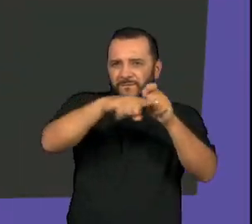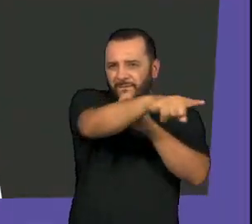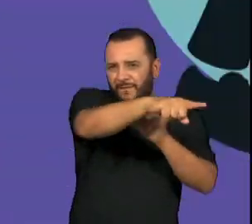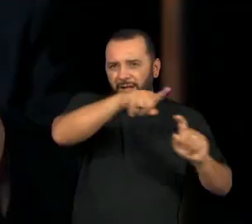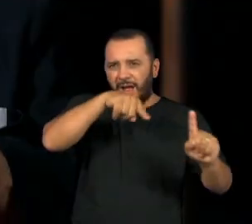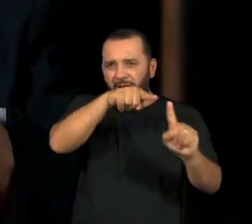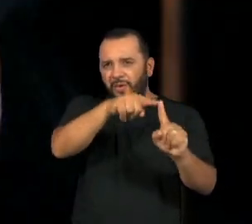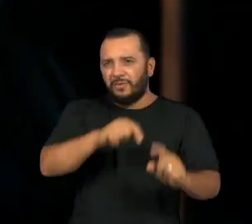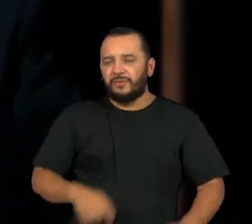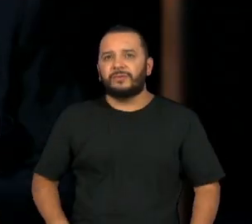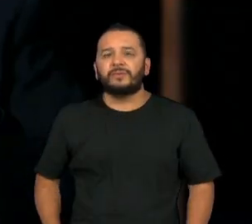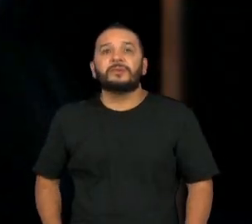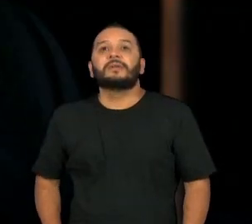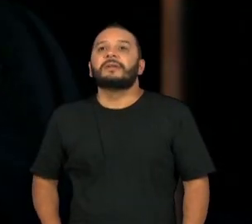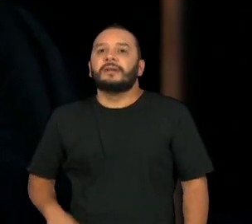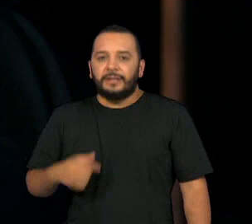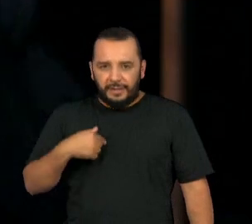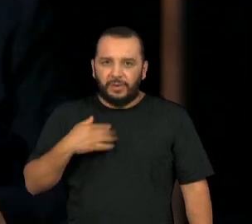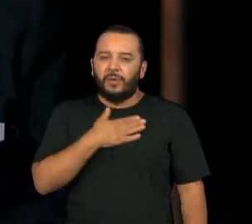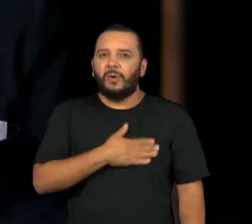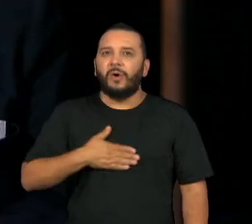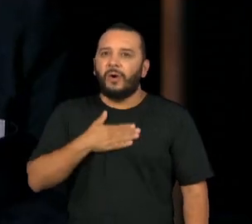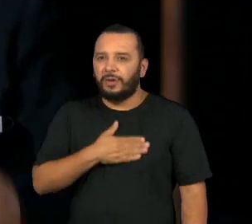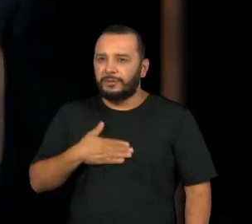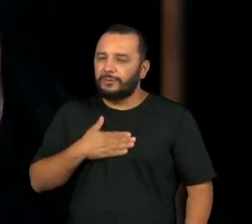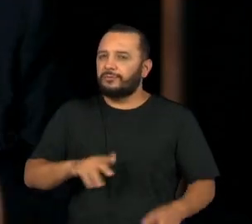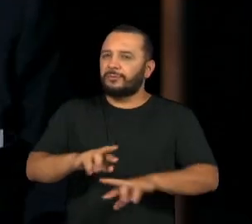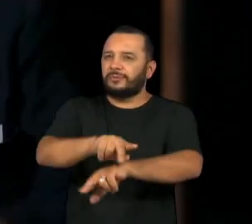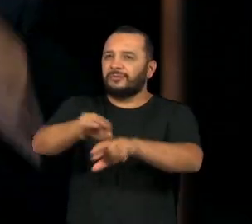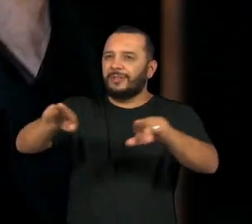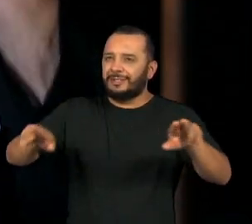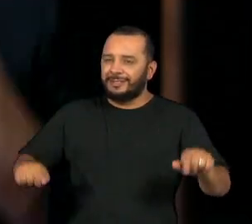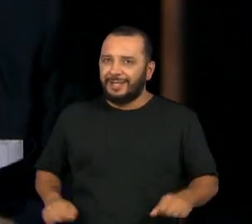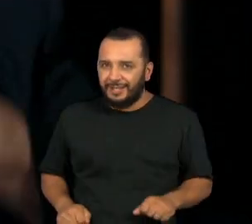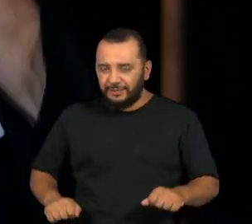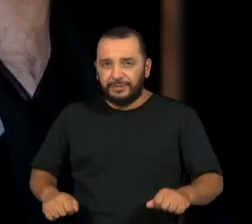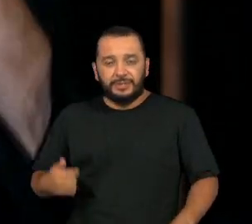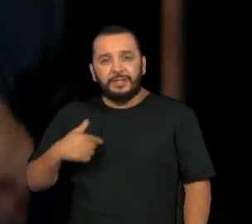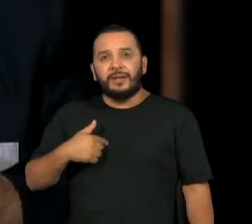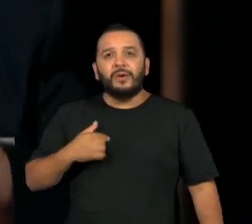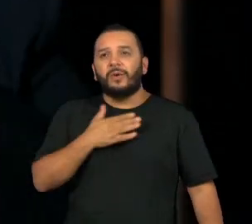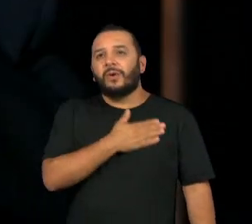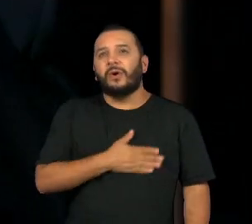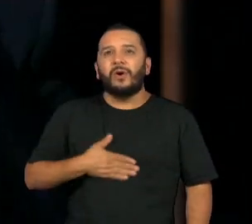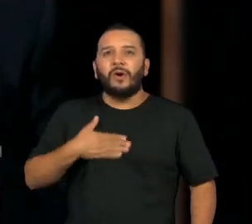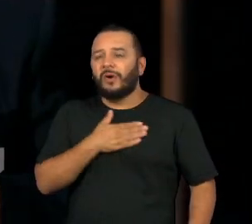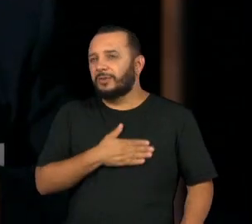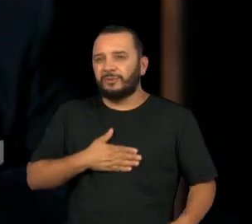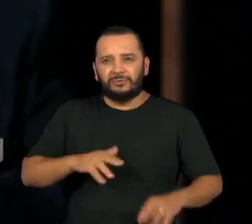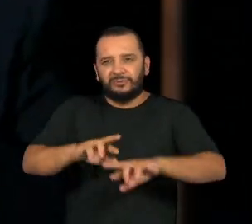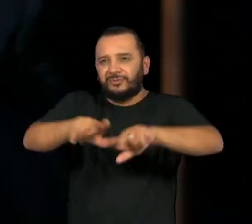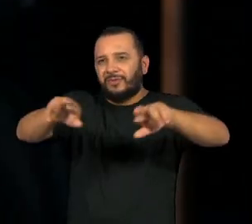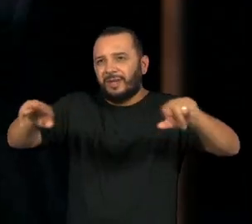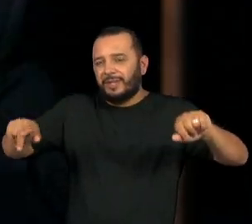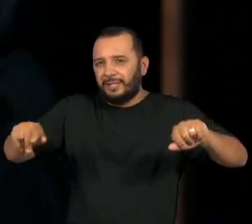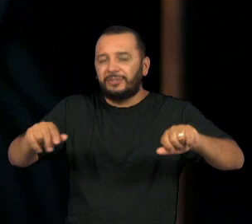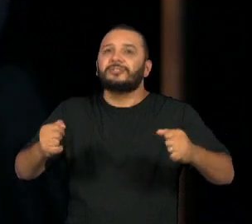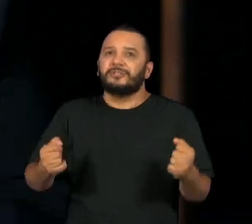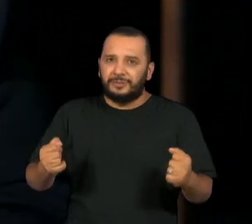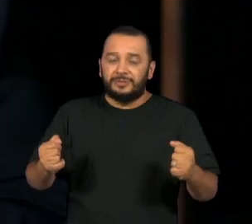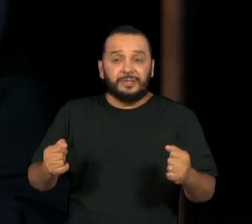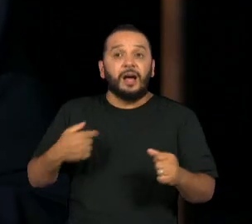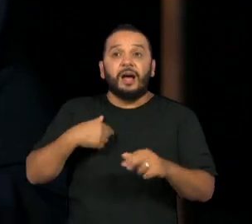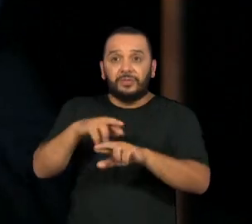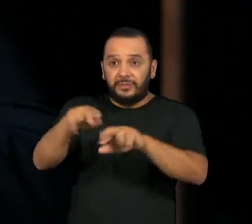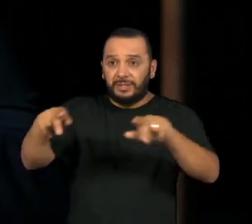voar. Eu gosto de diversidade, mano. Eu gosto de coisa diferente e diversa. A diversidade